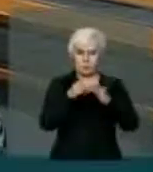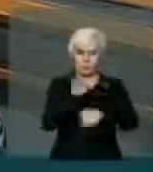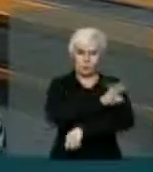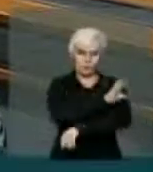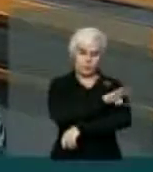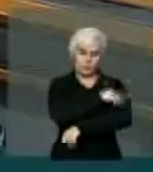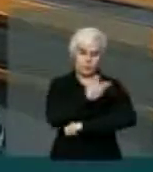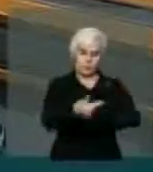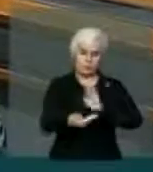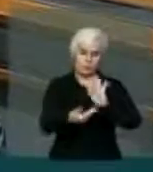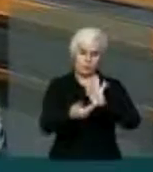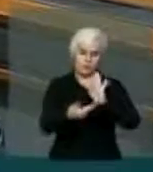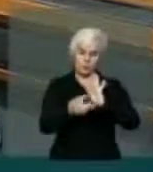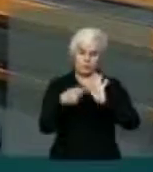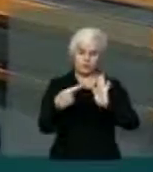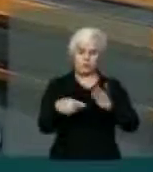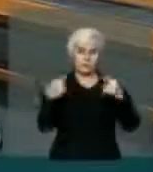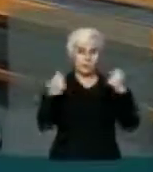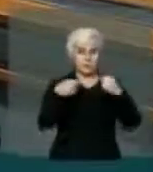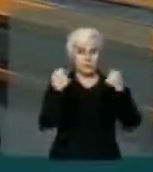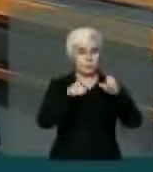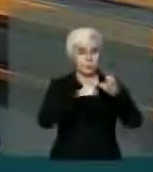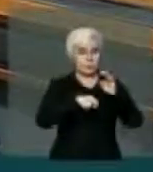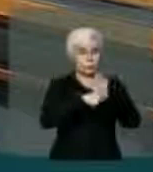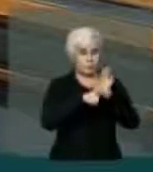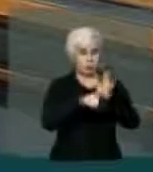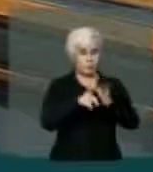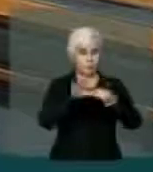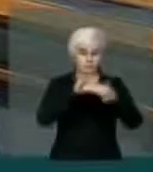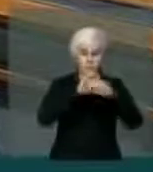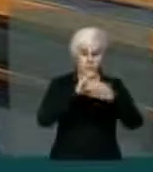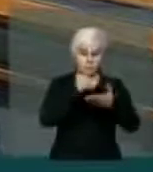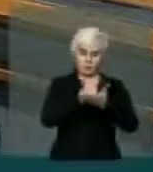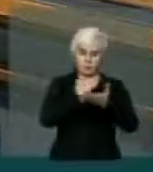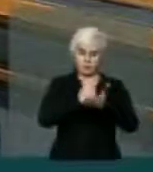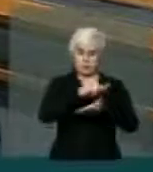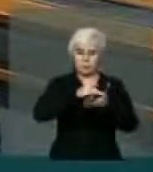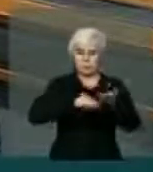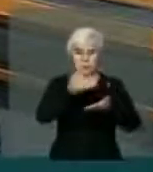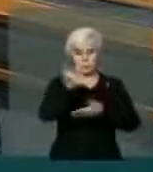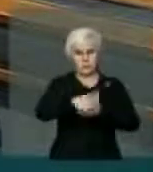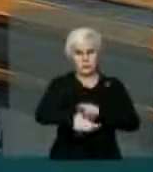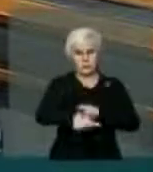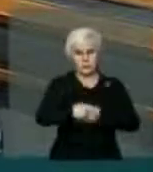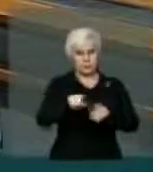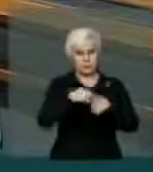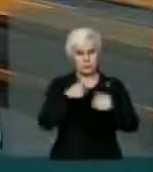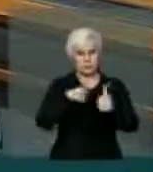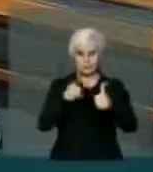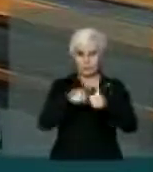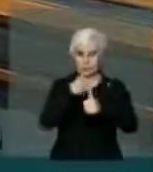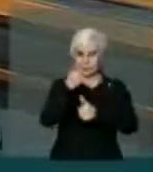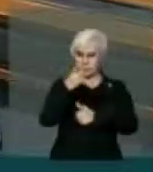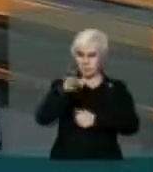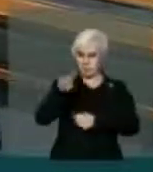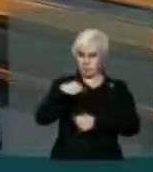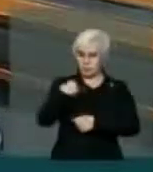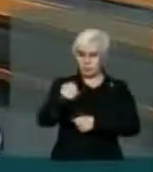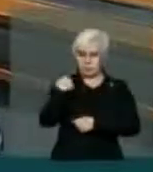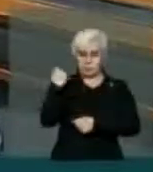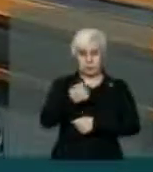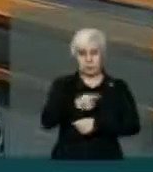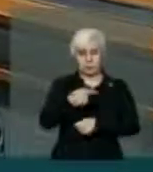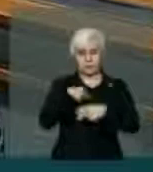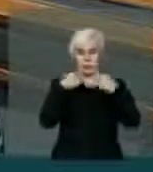casa sobre a demanda pela concessão ou renovação da concessão. E desde o primeiro dia da minha atuação nessa comissão que eu